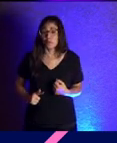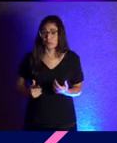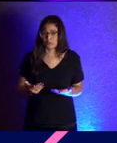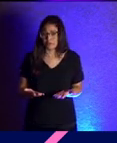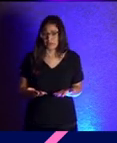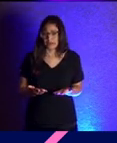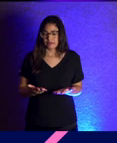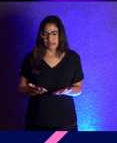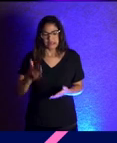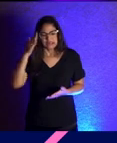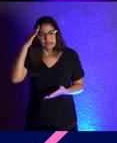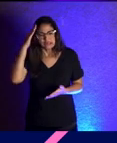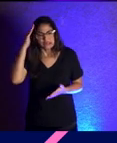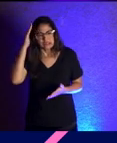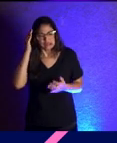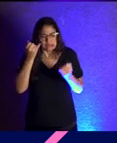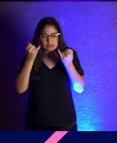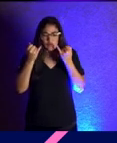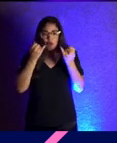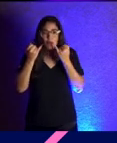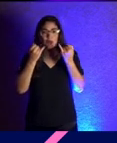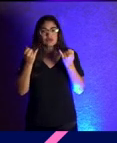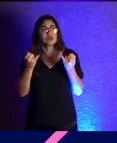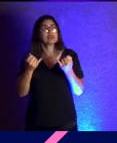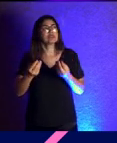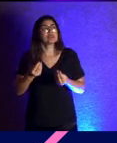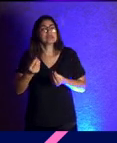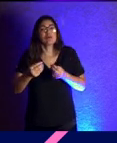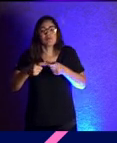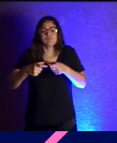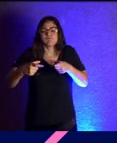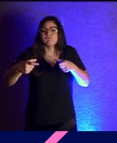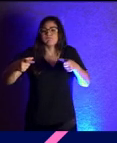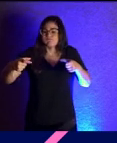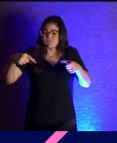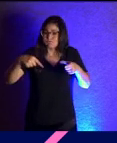dados, para que, com a dimensão do problema